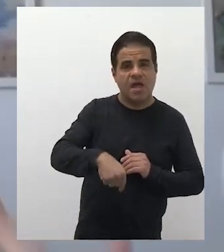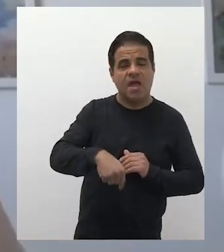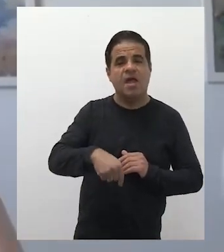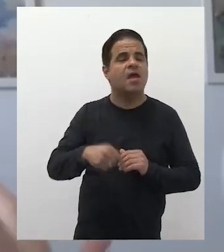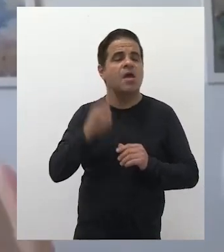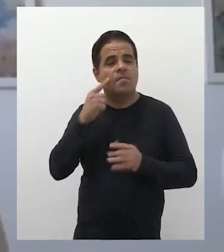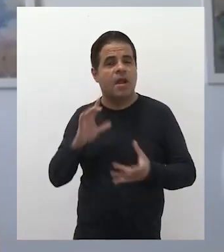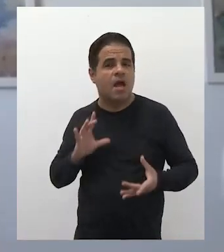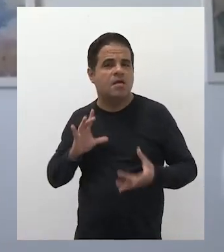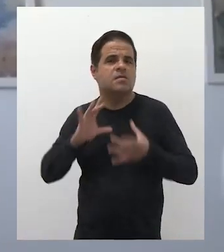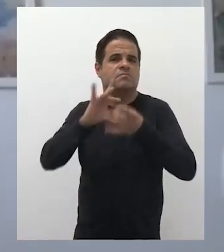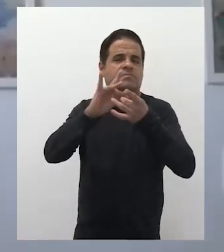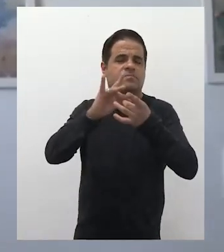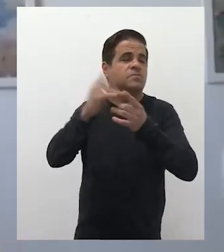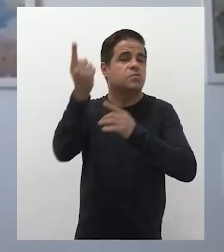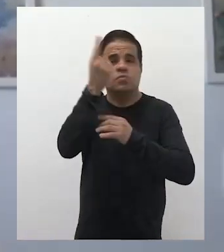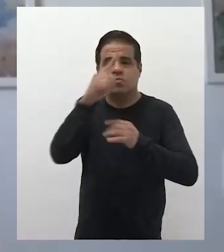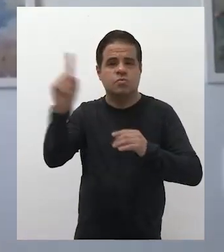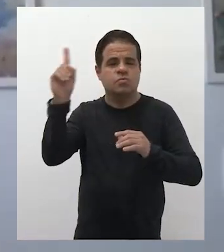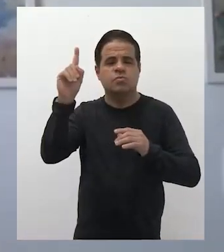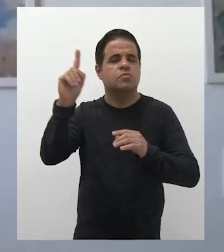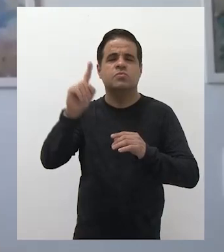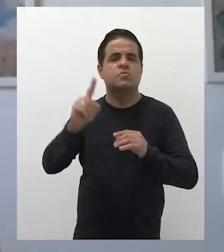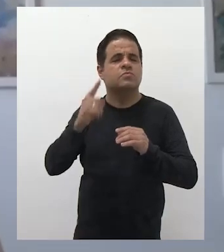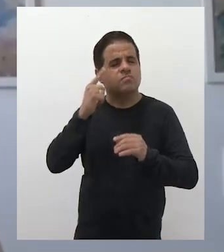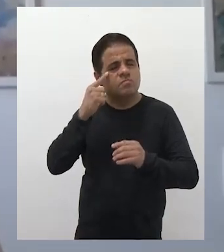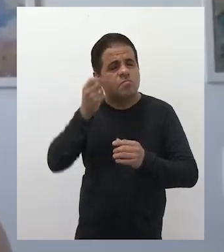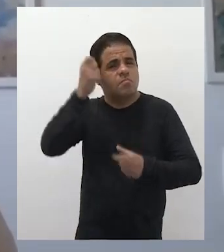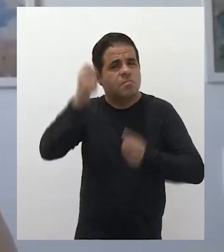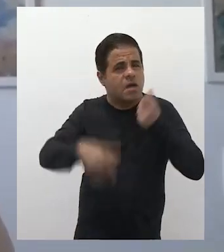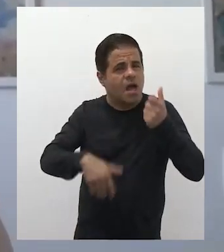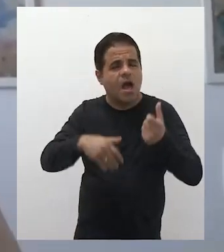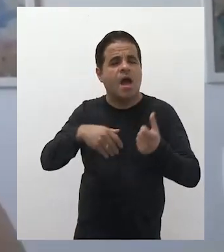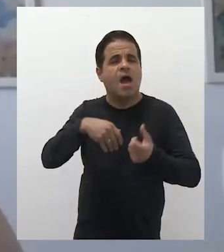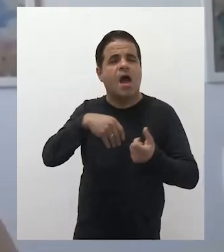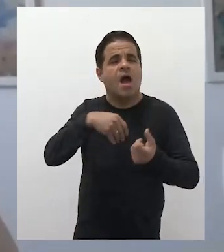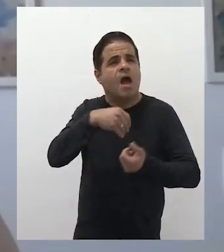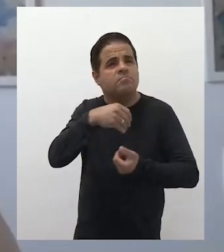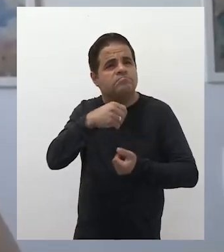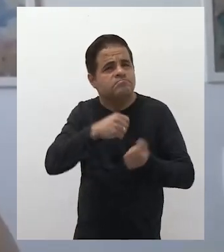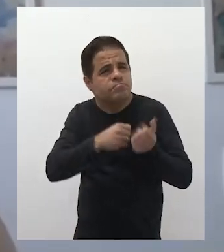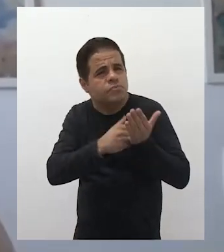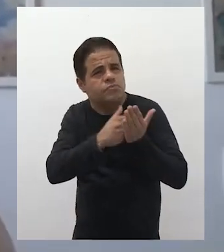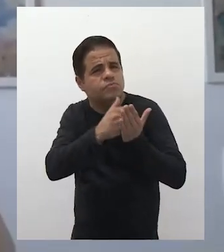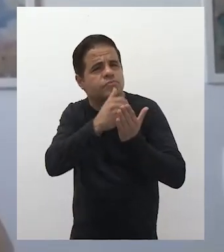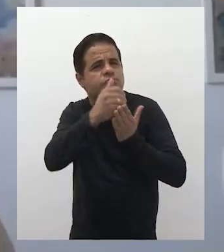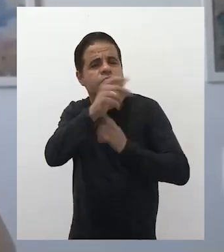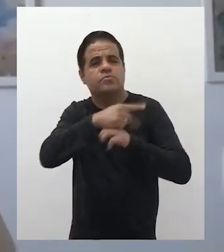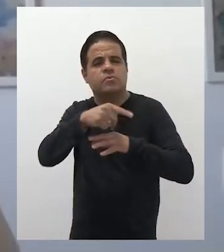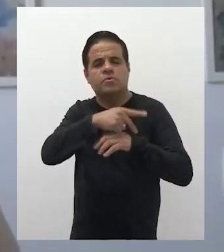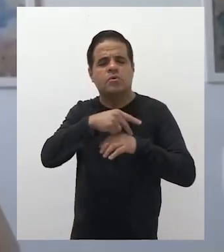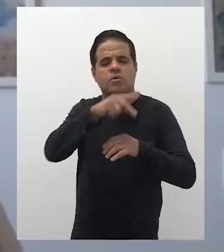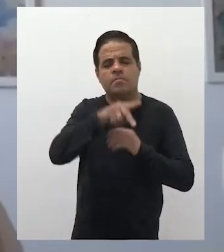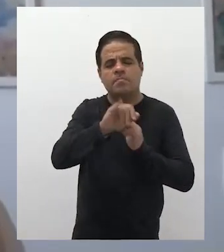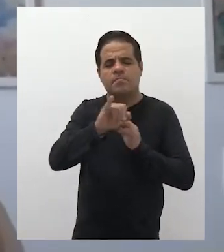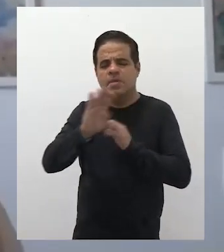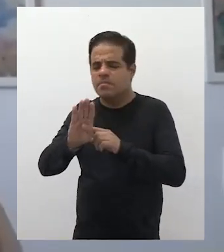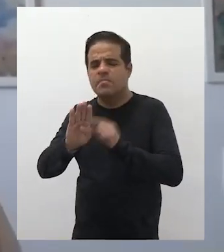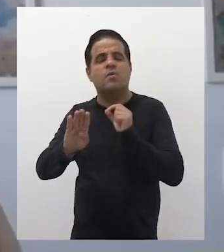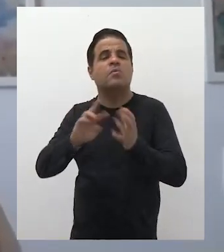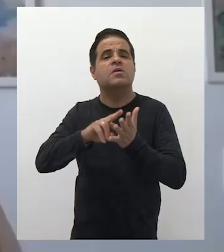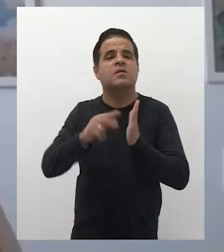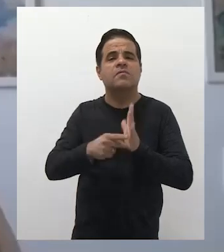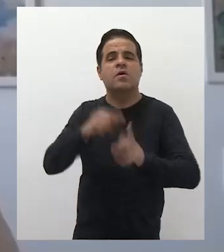esse único índice de mensurar o crescimento dos países que nós tínhamos. O que é o PIB?